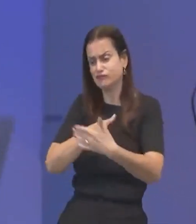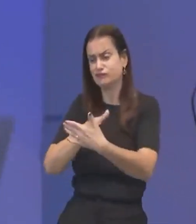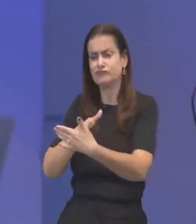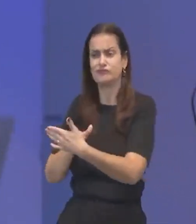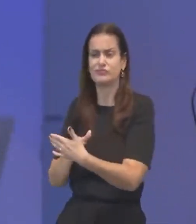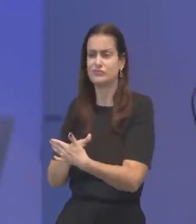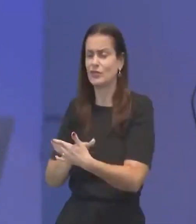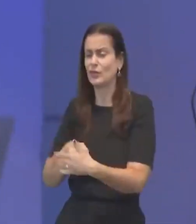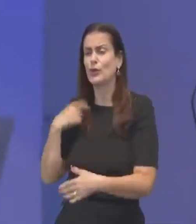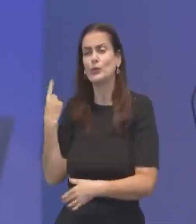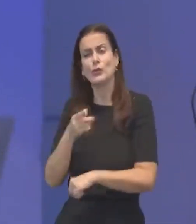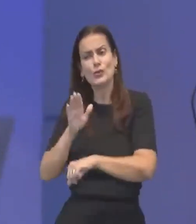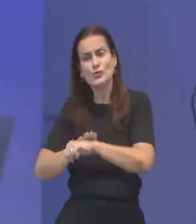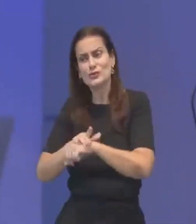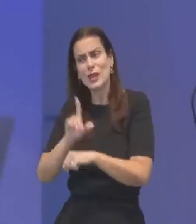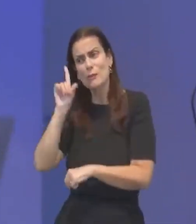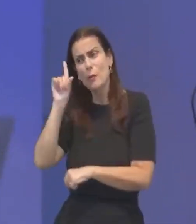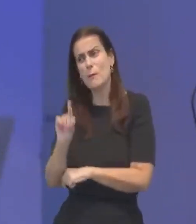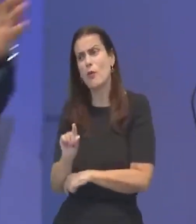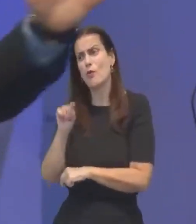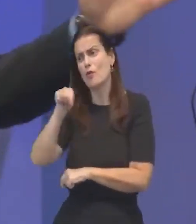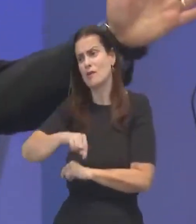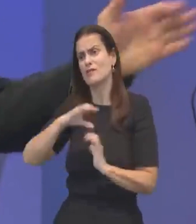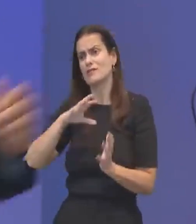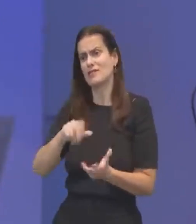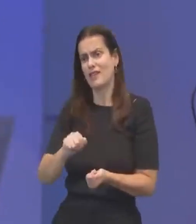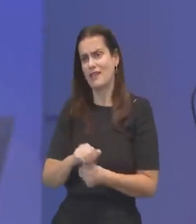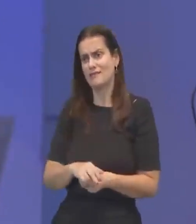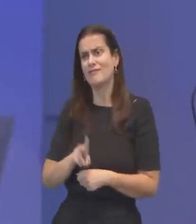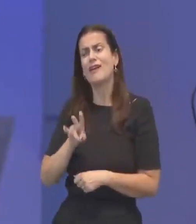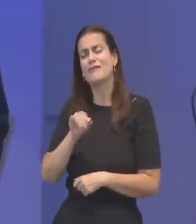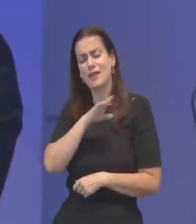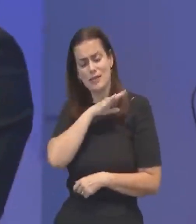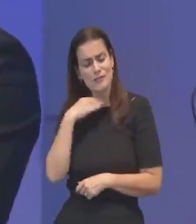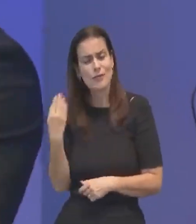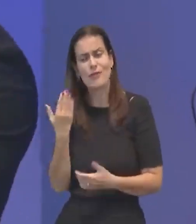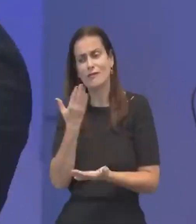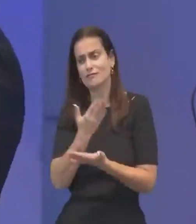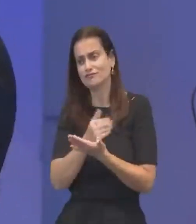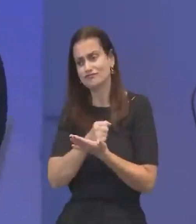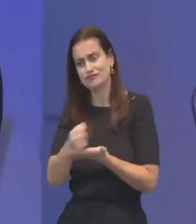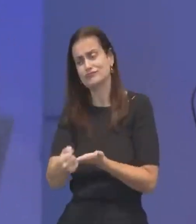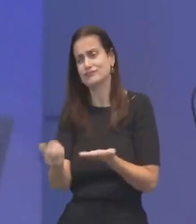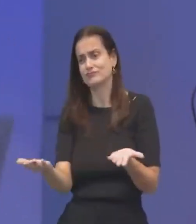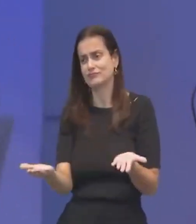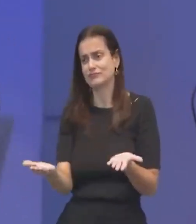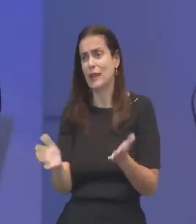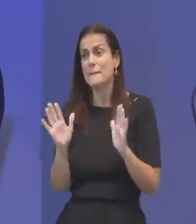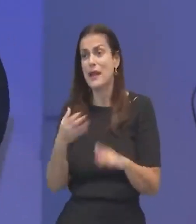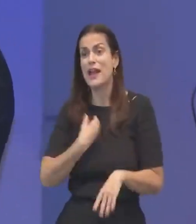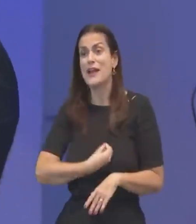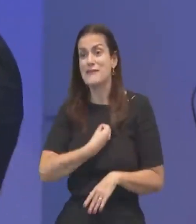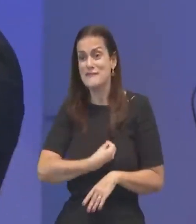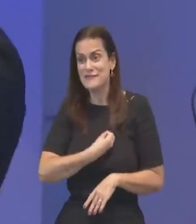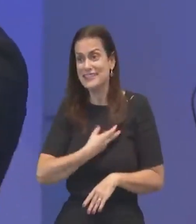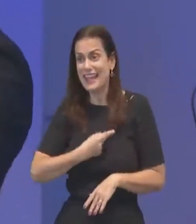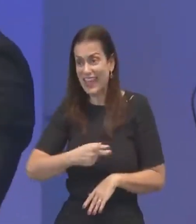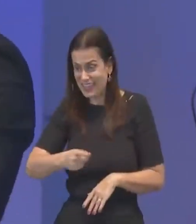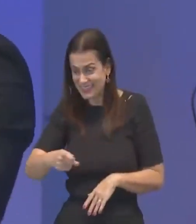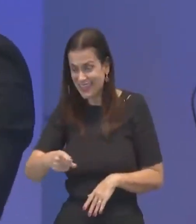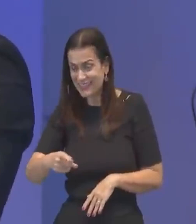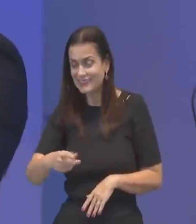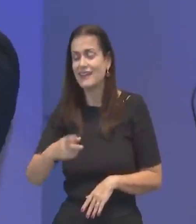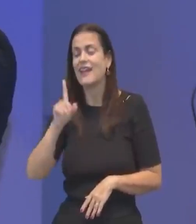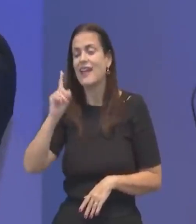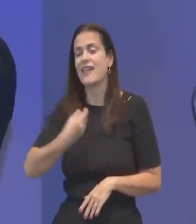nosso tempo é curto nessa terra, como disse na pregação domingo passado. Mas a vida eterna é a vida de Deus. E essa